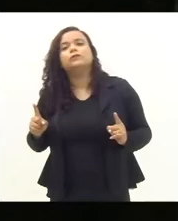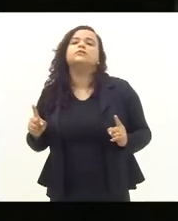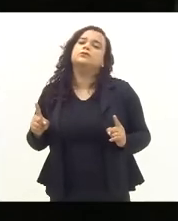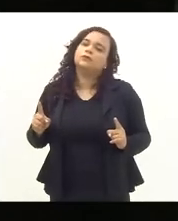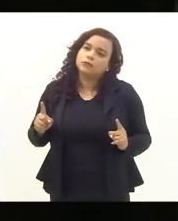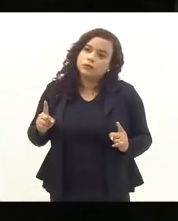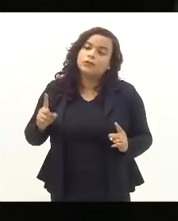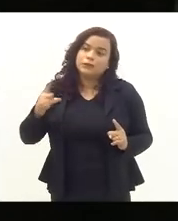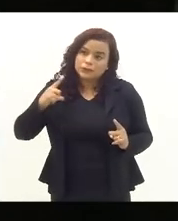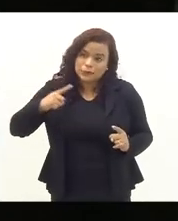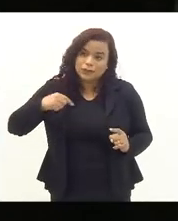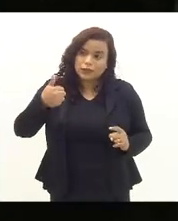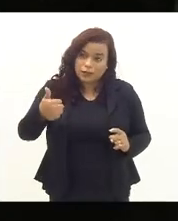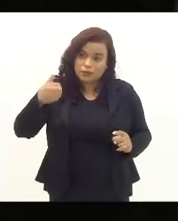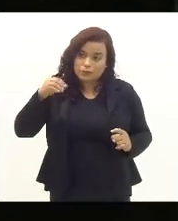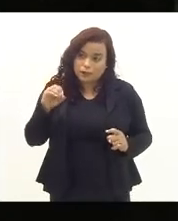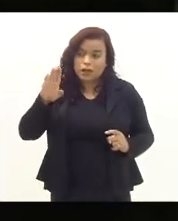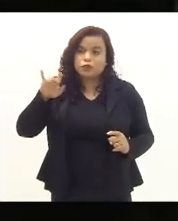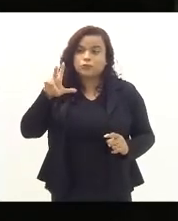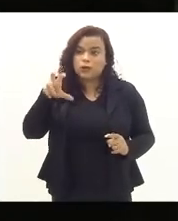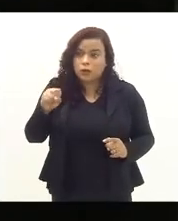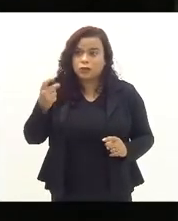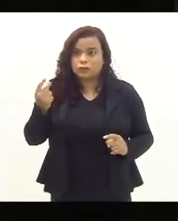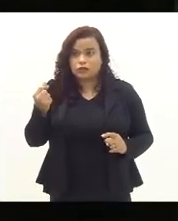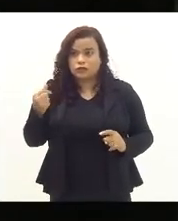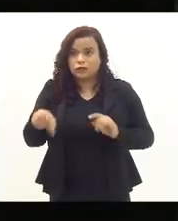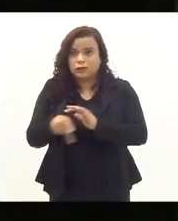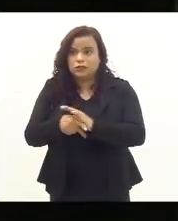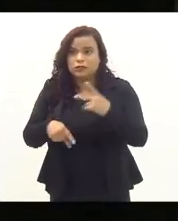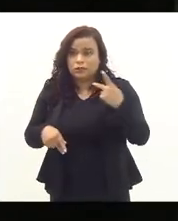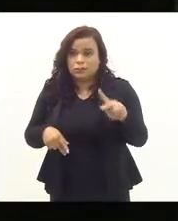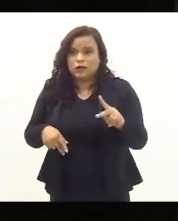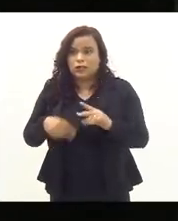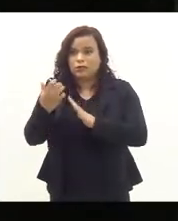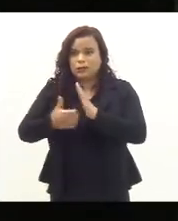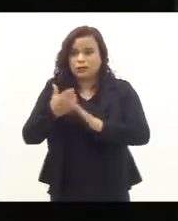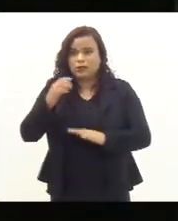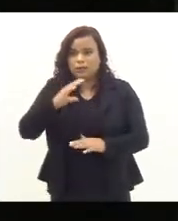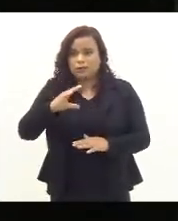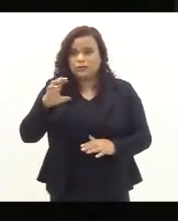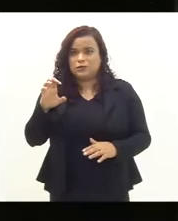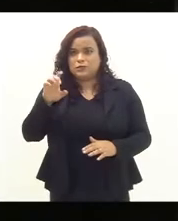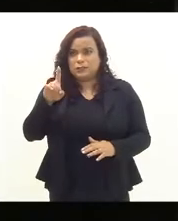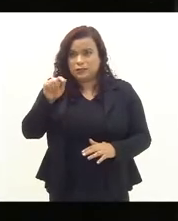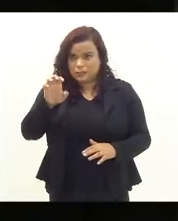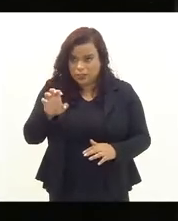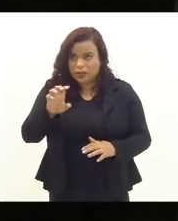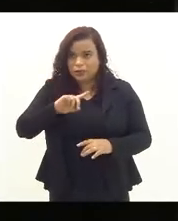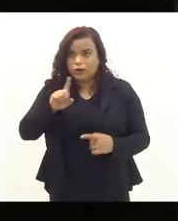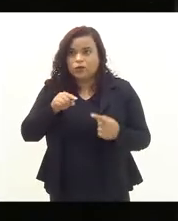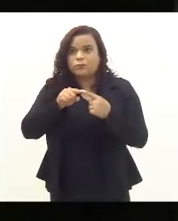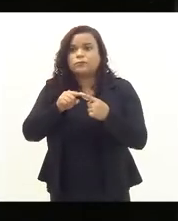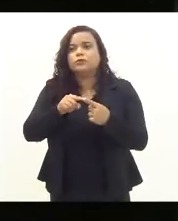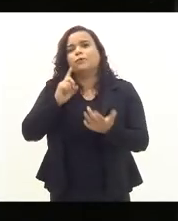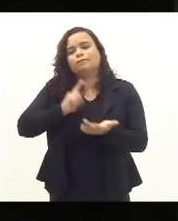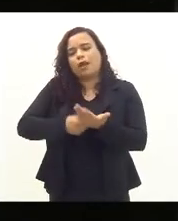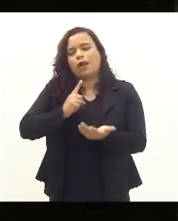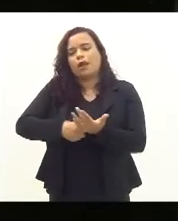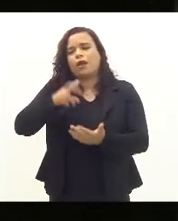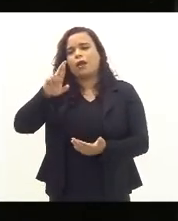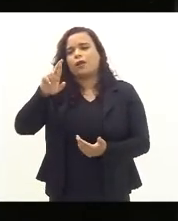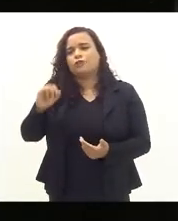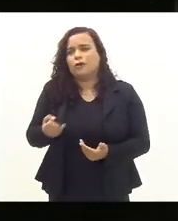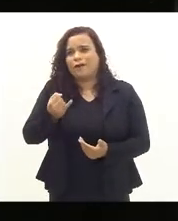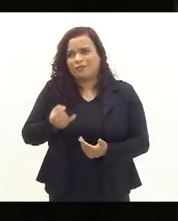temos aí 10 milhões do dinheiro da Cedae direcionado para o pacto RJ com 50